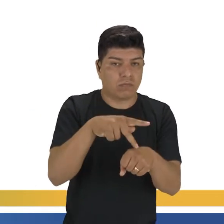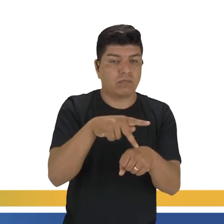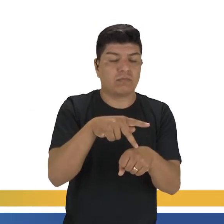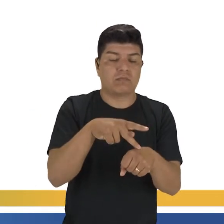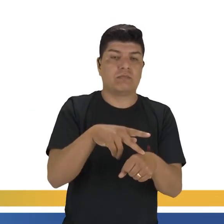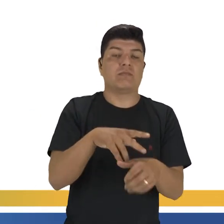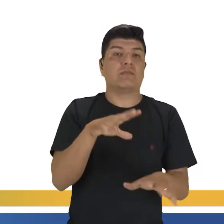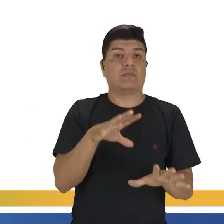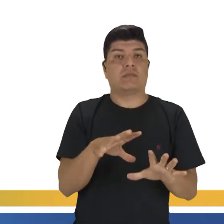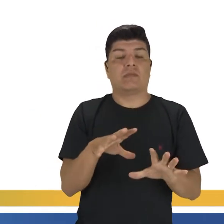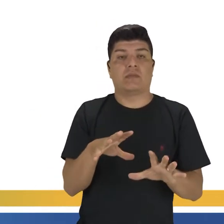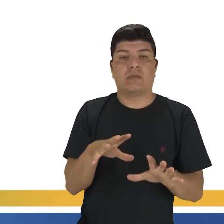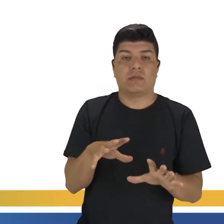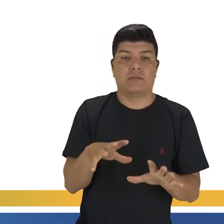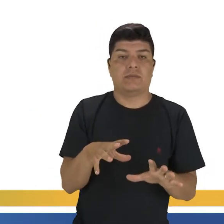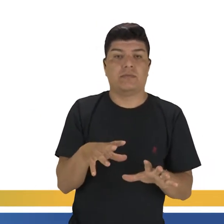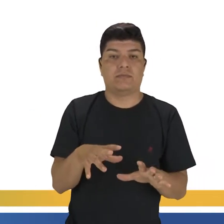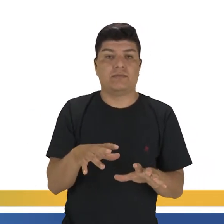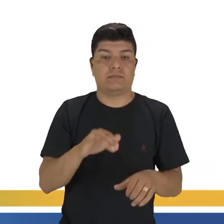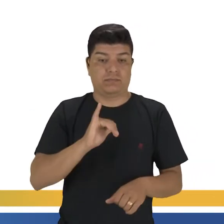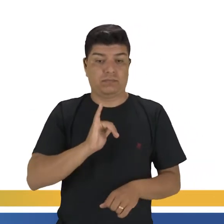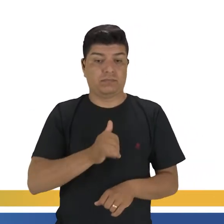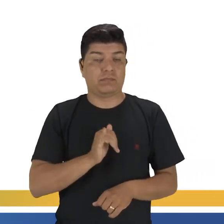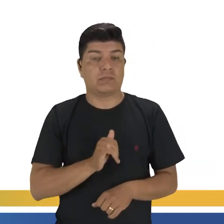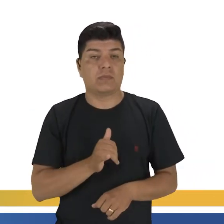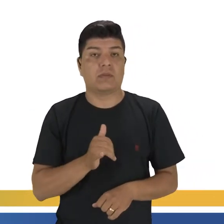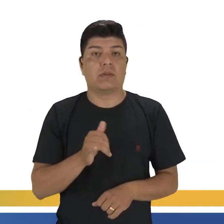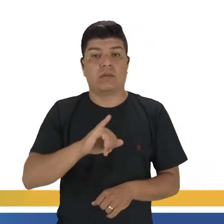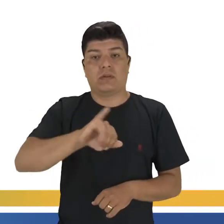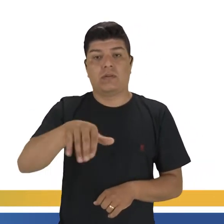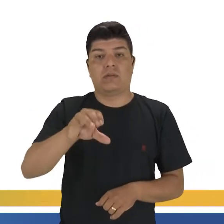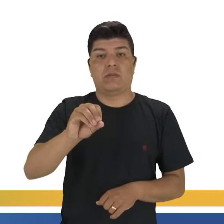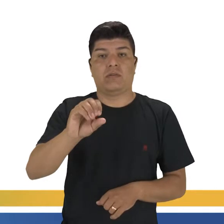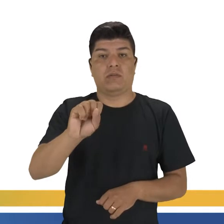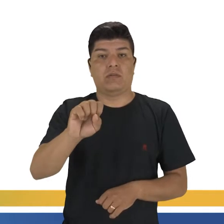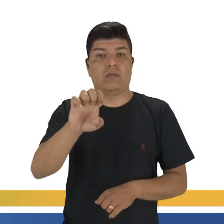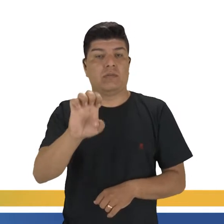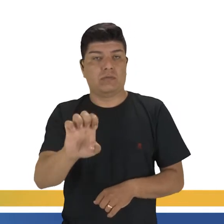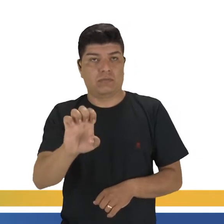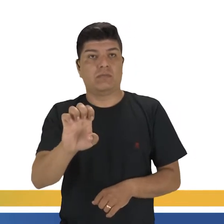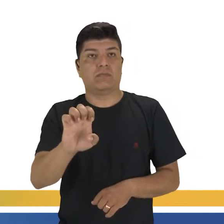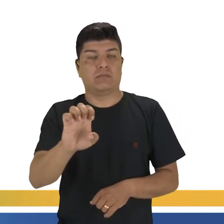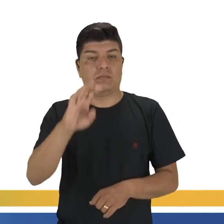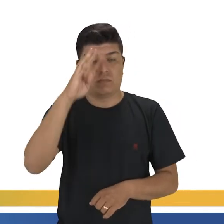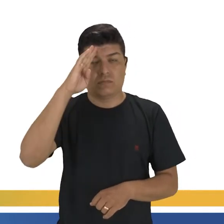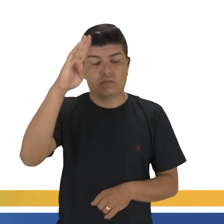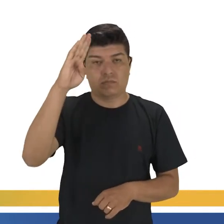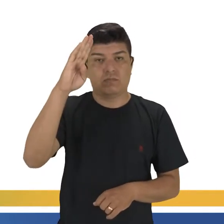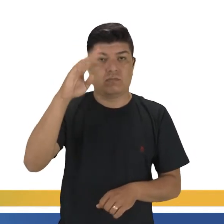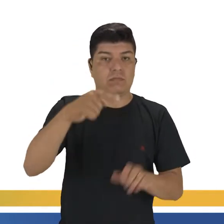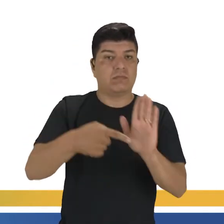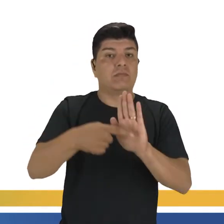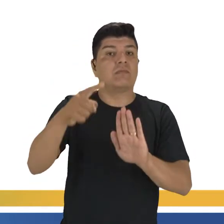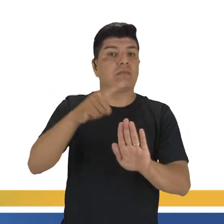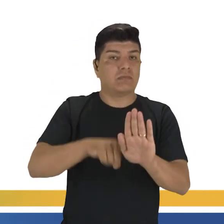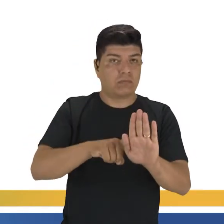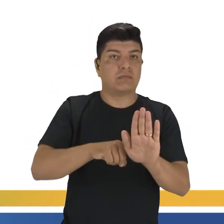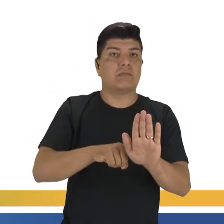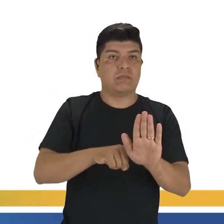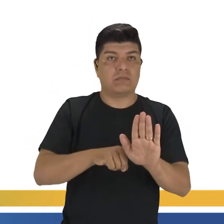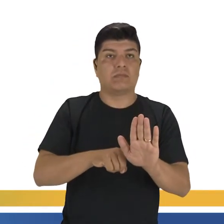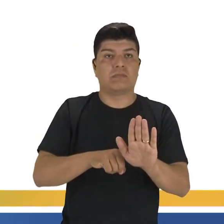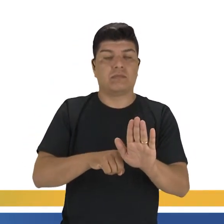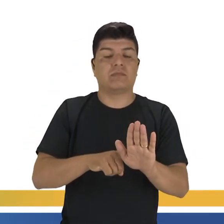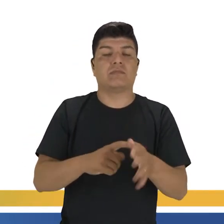história, narrada em linguagem poética, José de Alencar trabalha a primazia na metáfora. Tá?